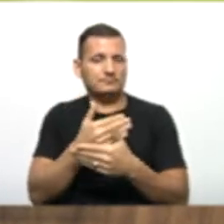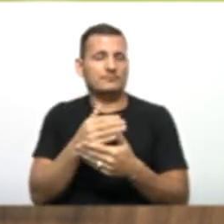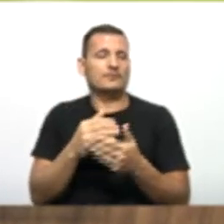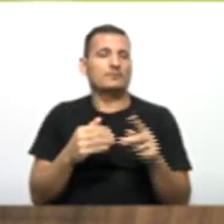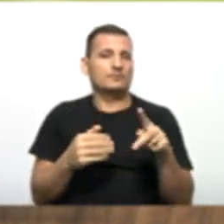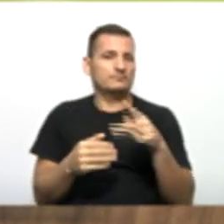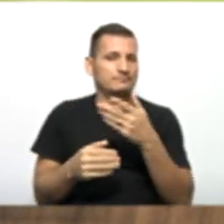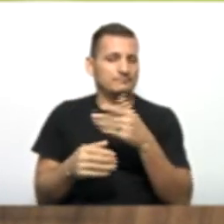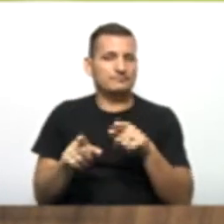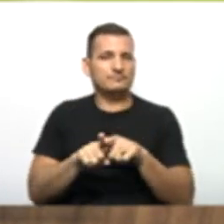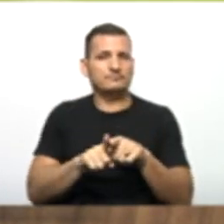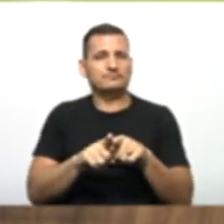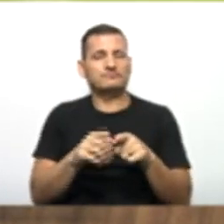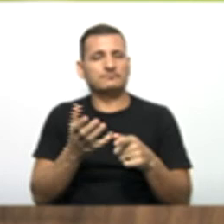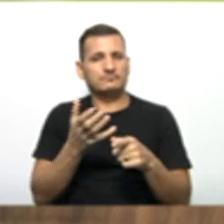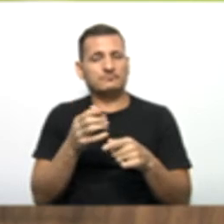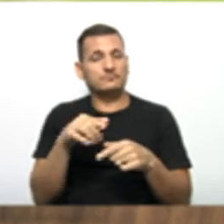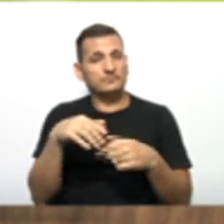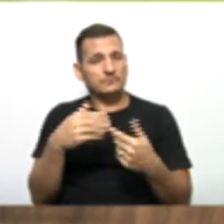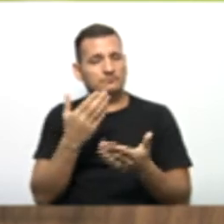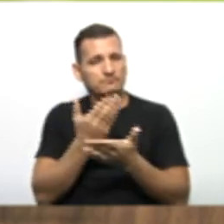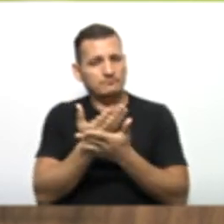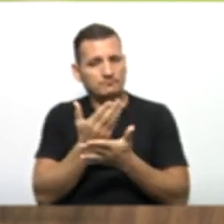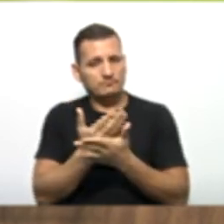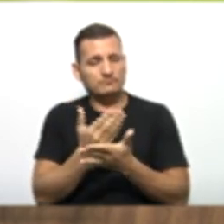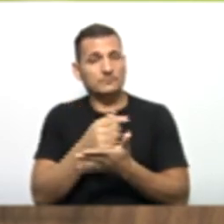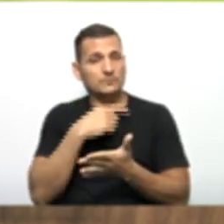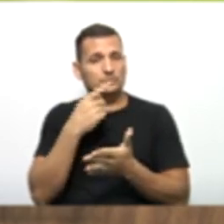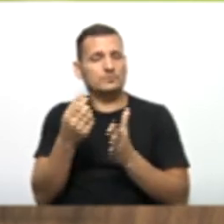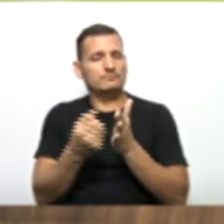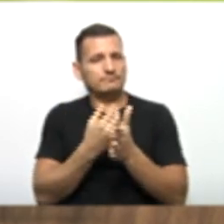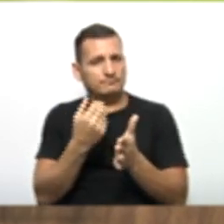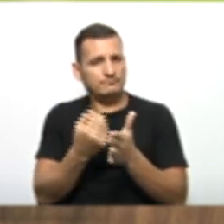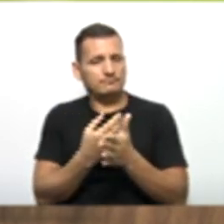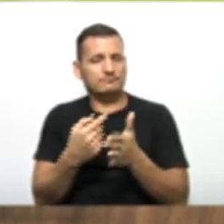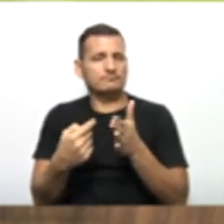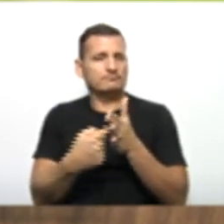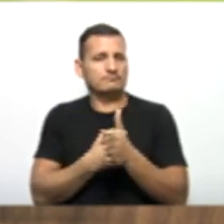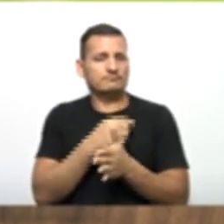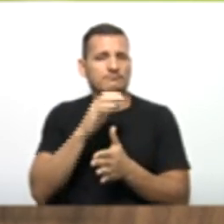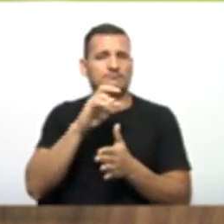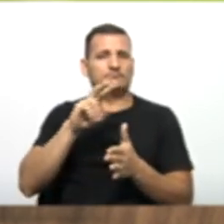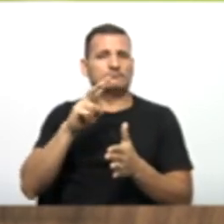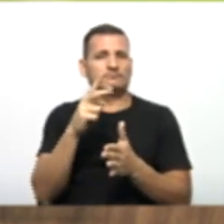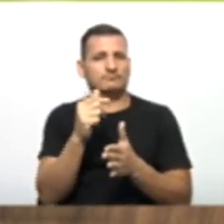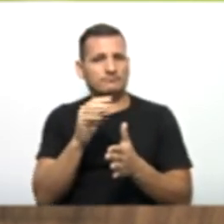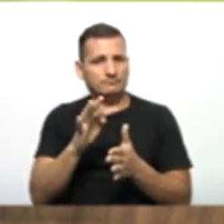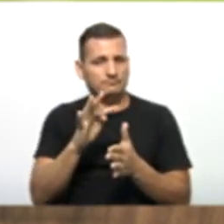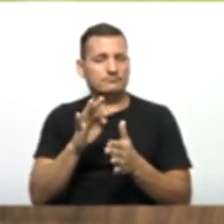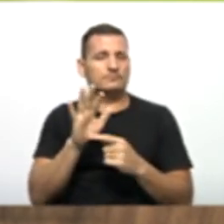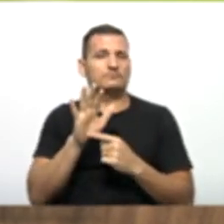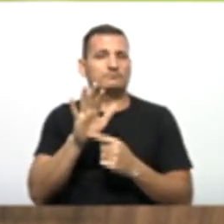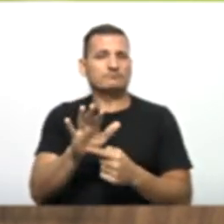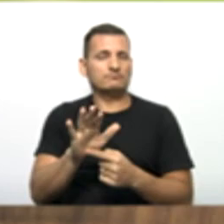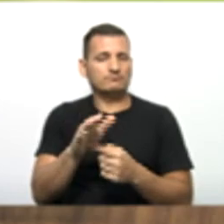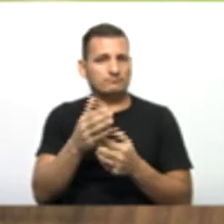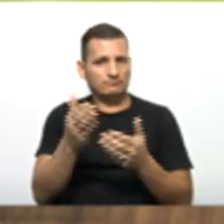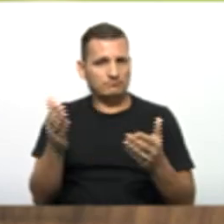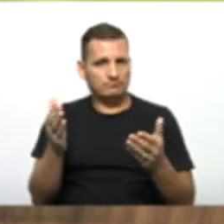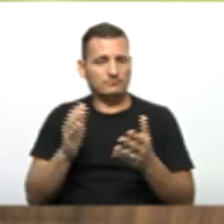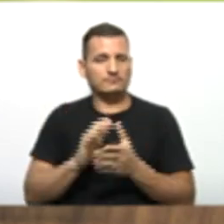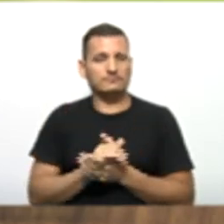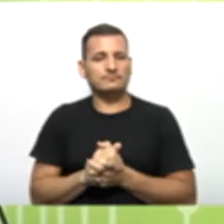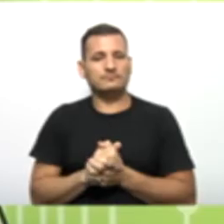então estudem as dúvidas mãe pra cá pode perguntar lá no chat que a gente vai ajudar vocês e